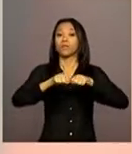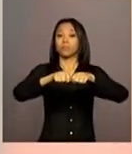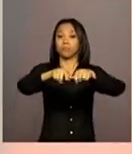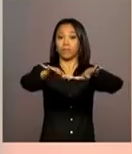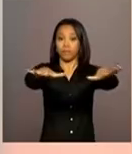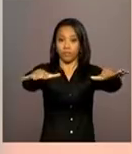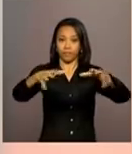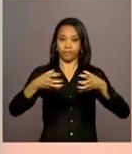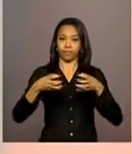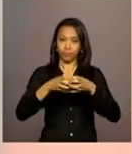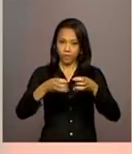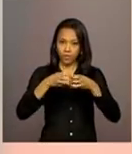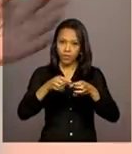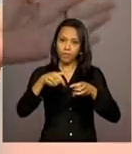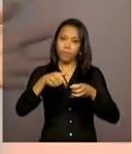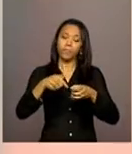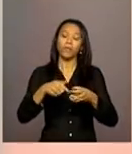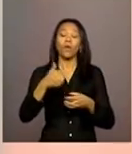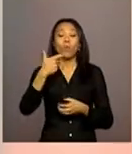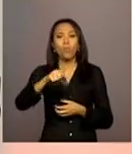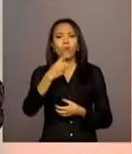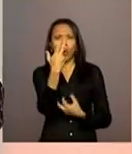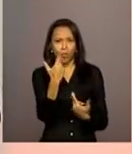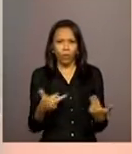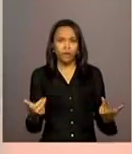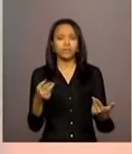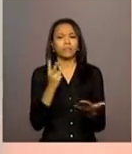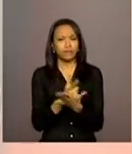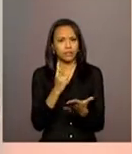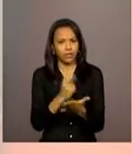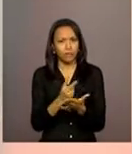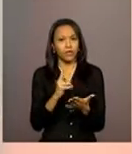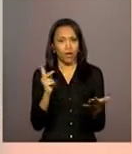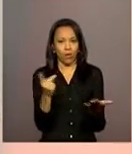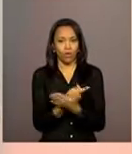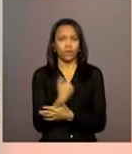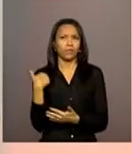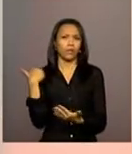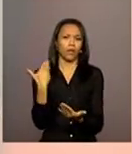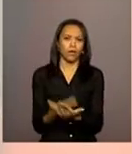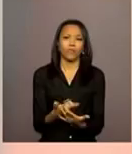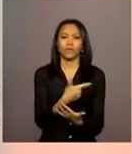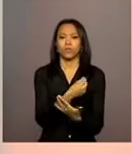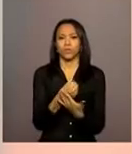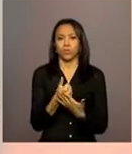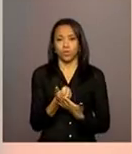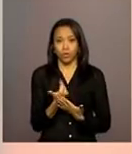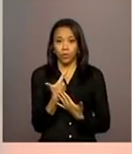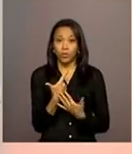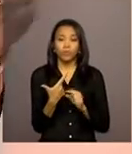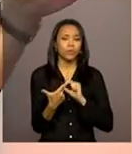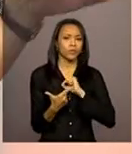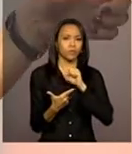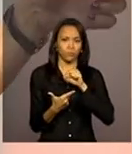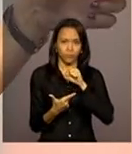apresenta de forma eh constante desde 2012 é a questão da da